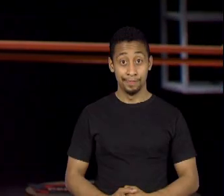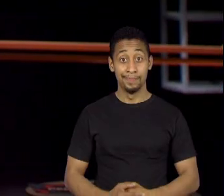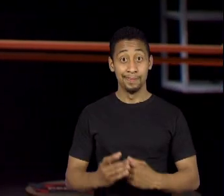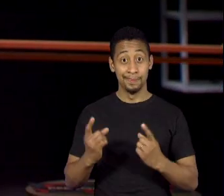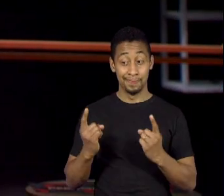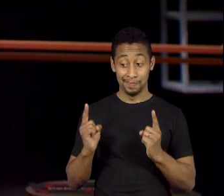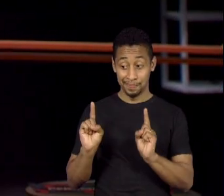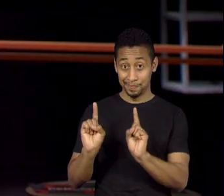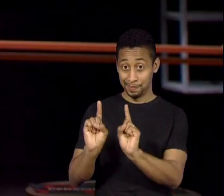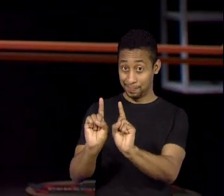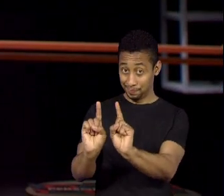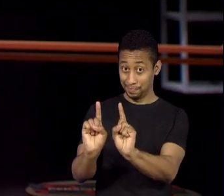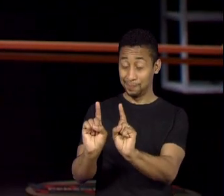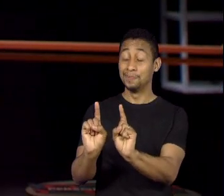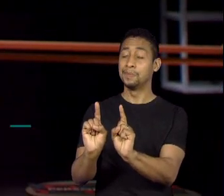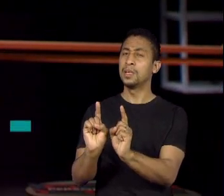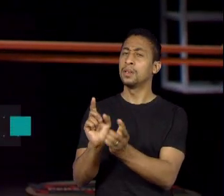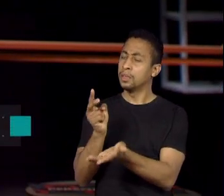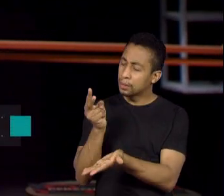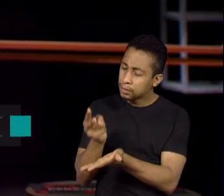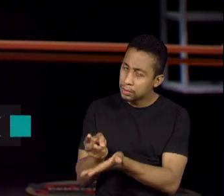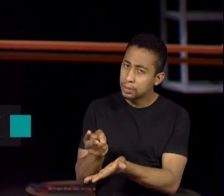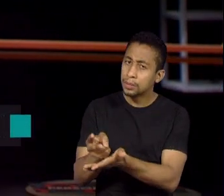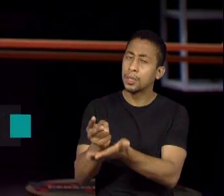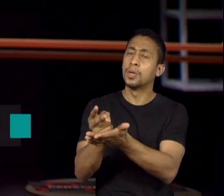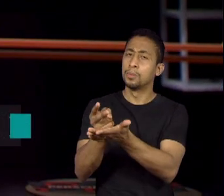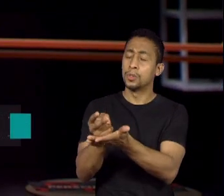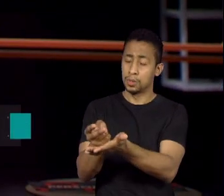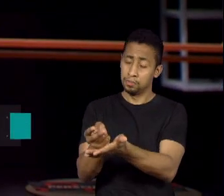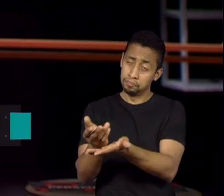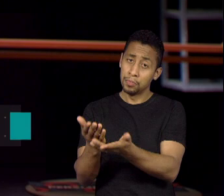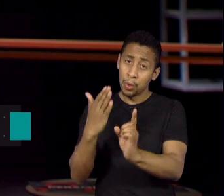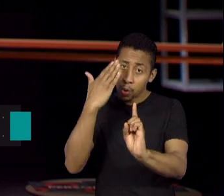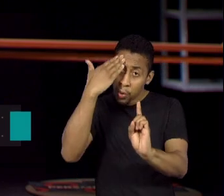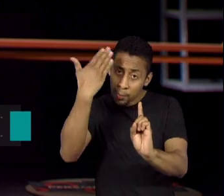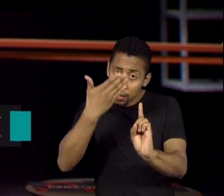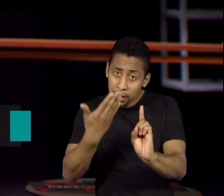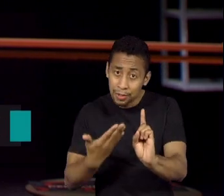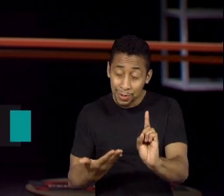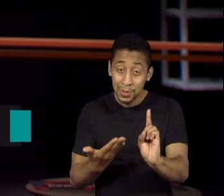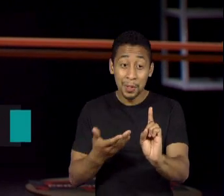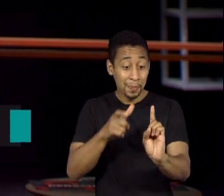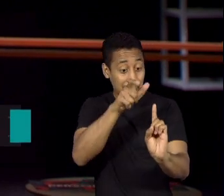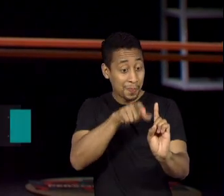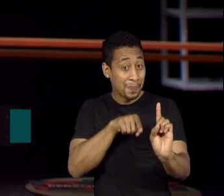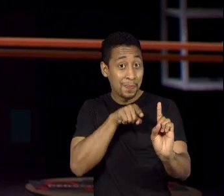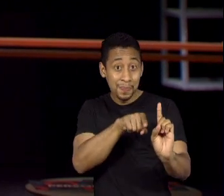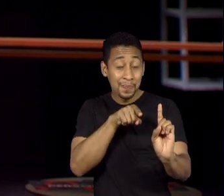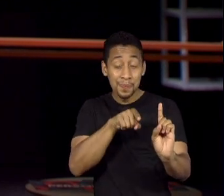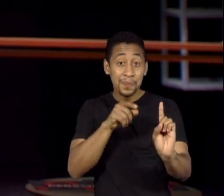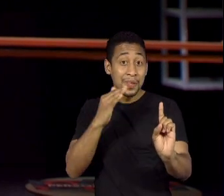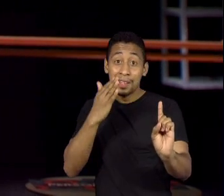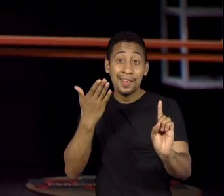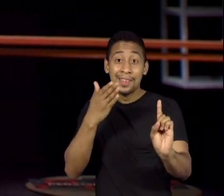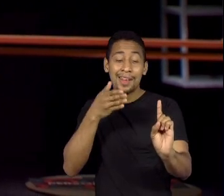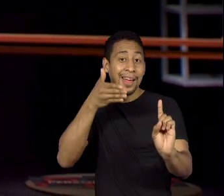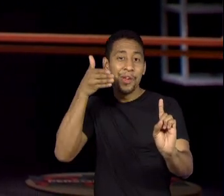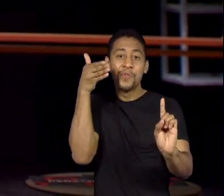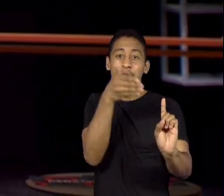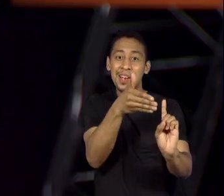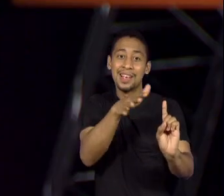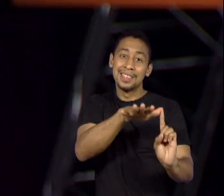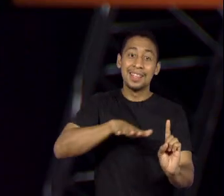Persona Sempre de hoje homenageia um artista que continua sendo uma referência no teatro de bonecos e na arte-educação no